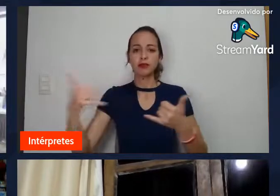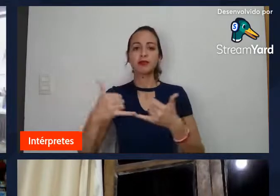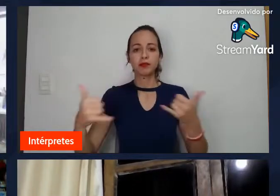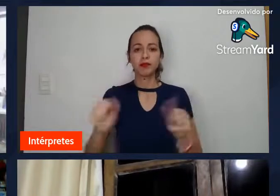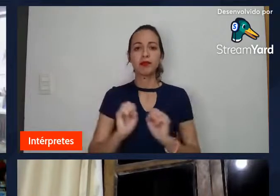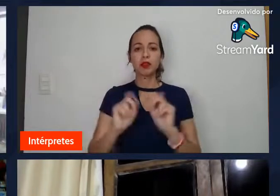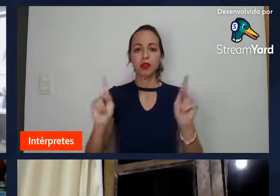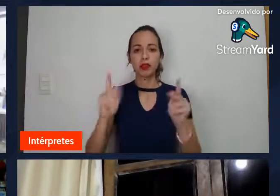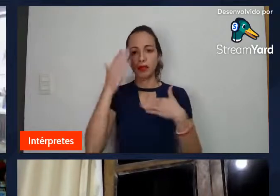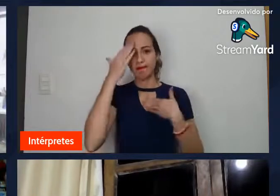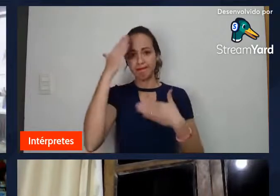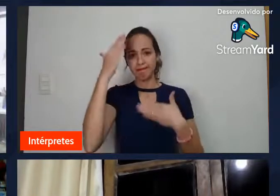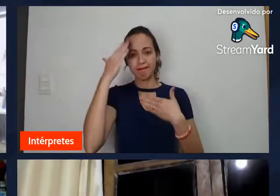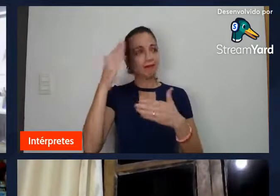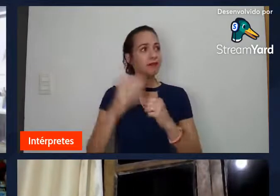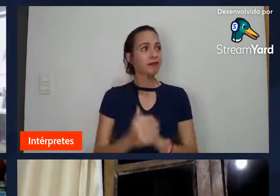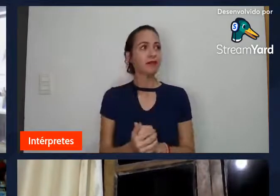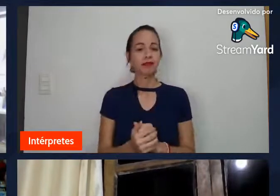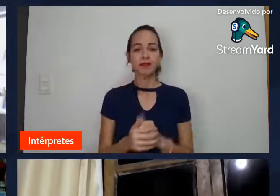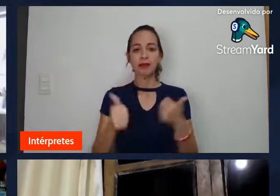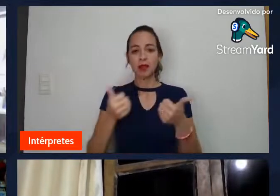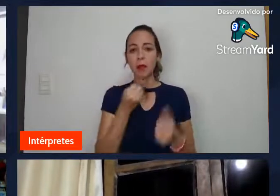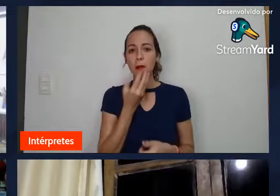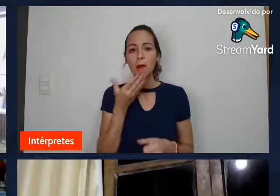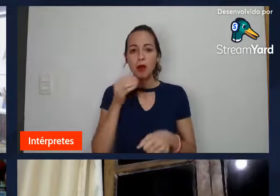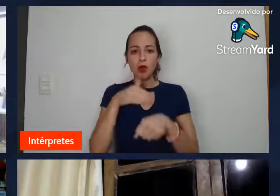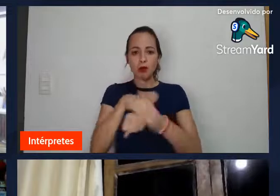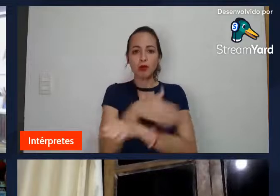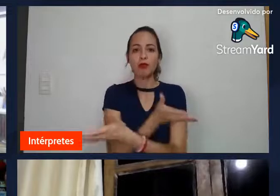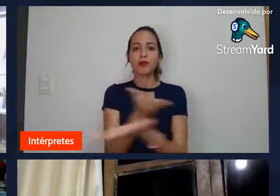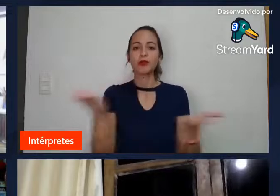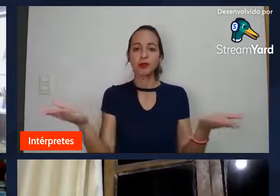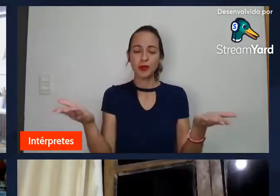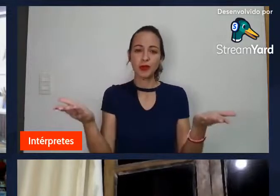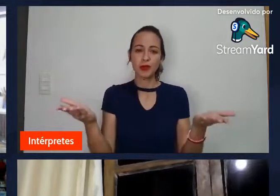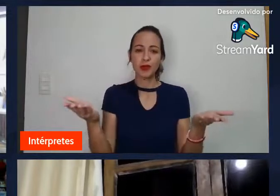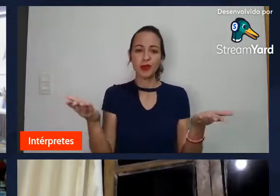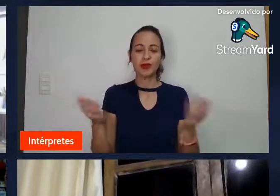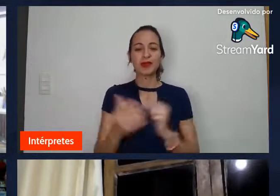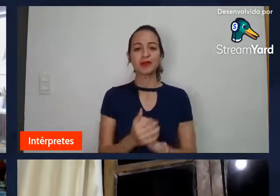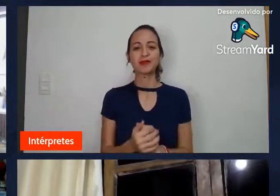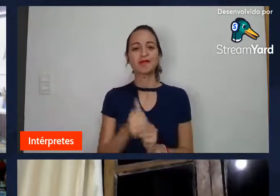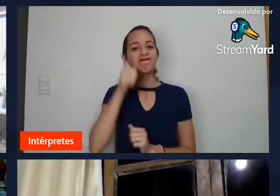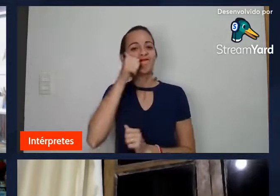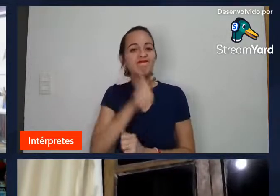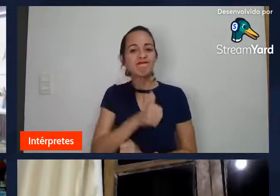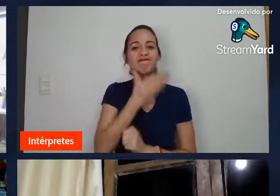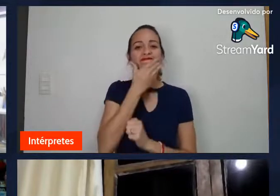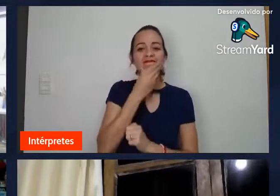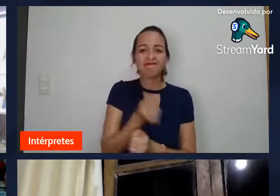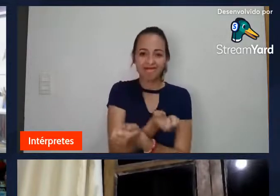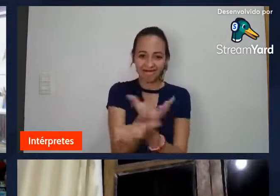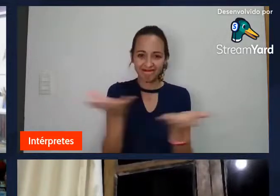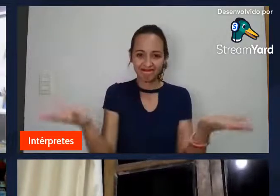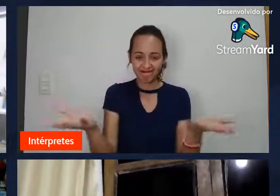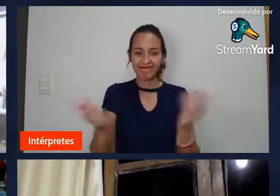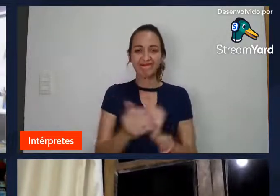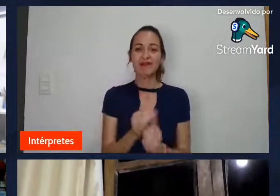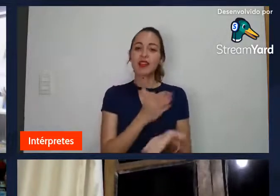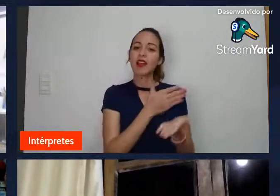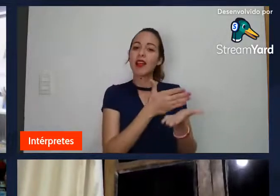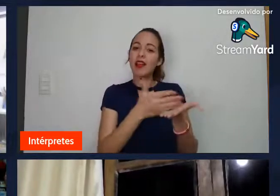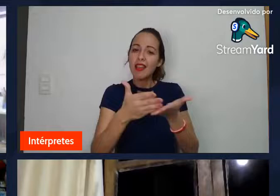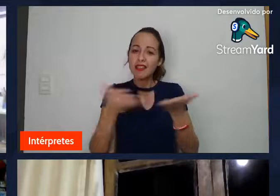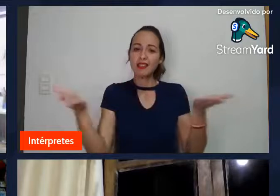Ok, obrigada, Jean. Uma boa noite a todas, todos e todes, né? Nós estamos iniciando